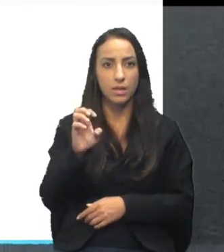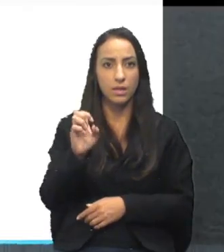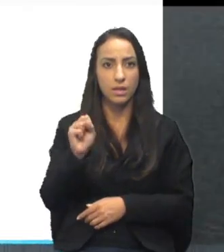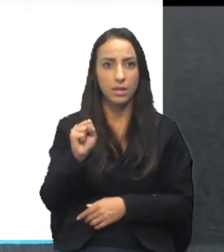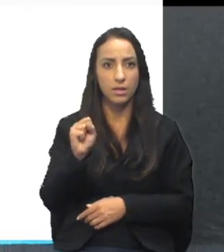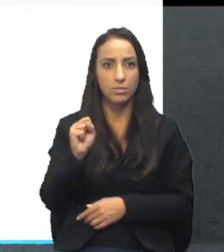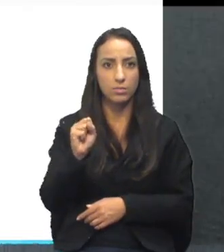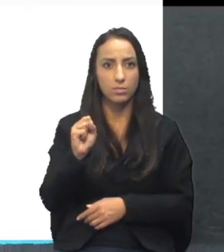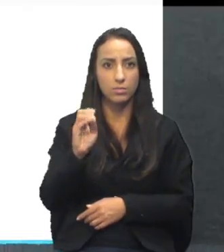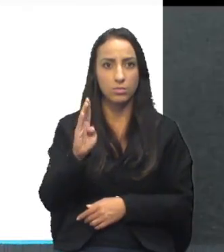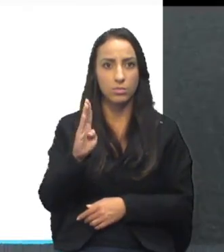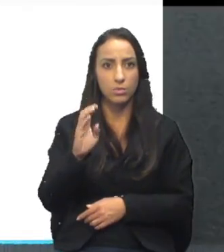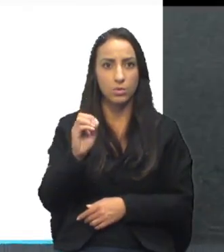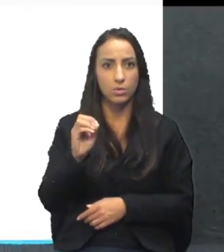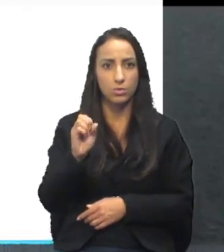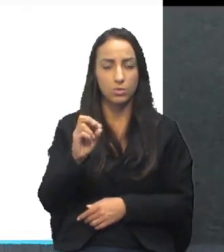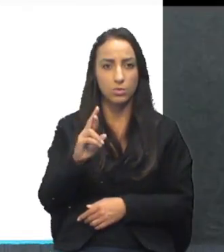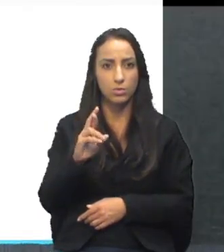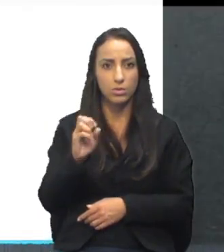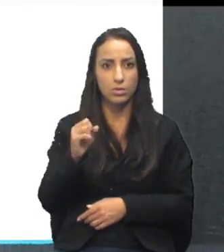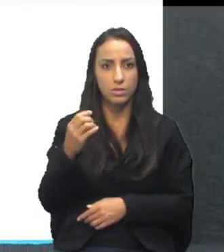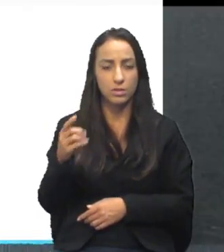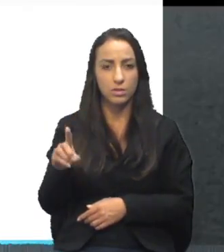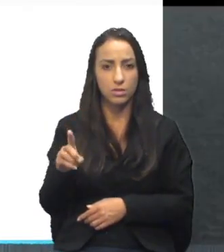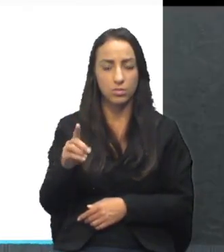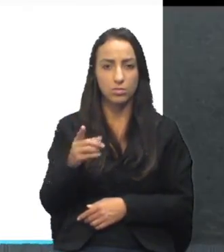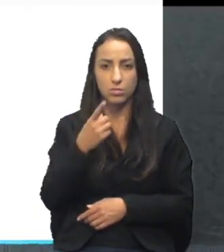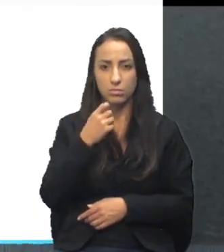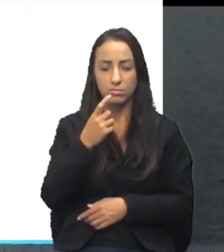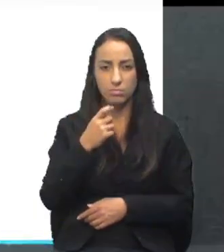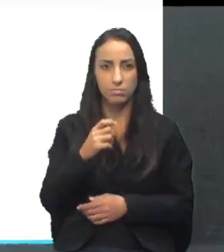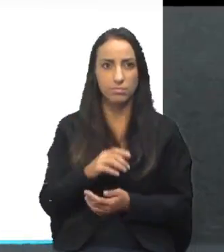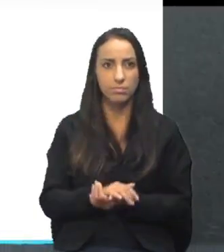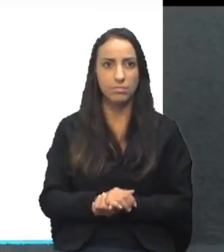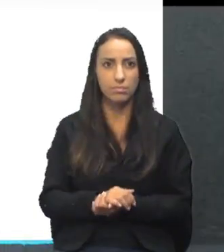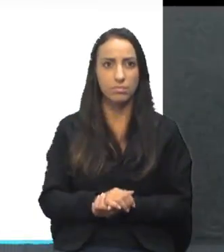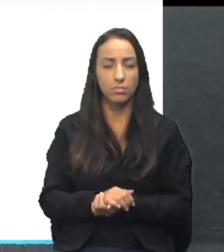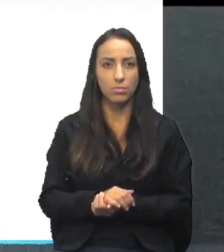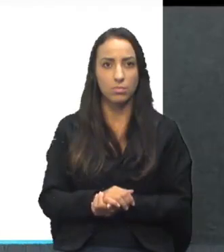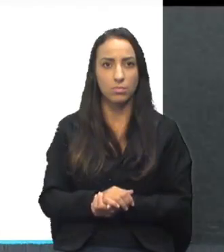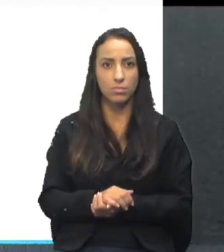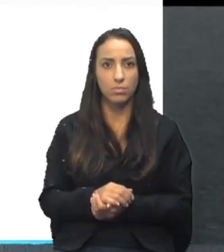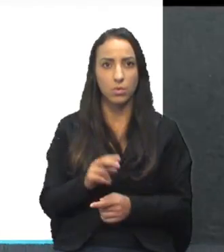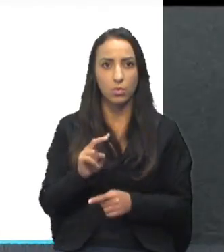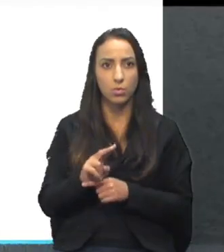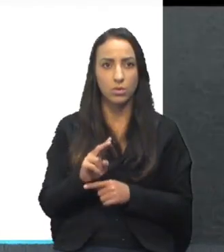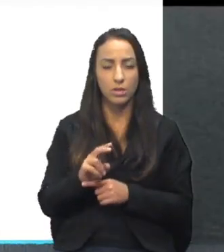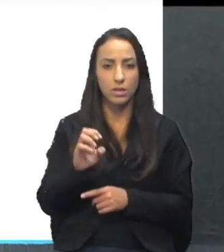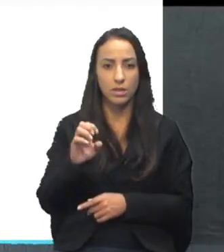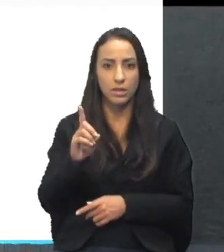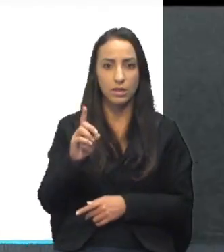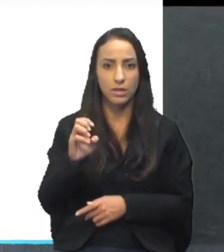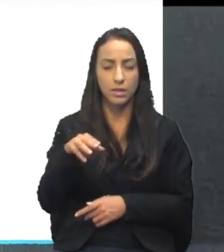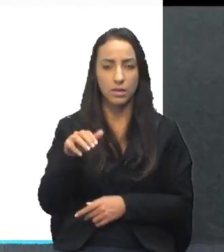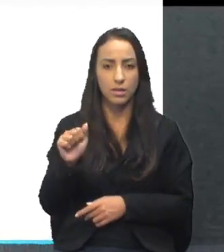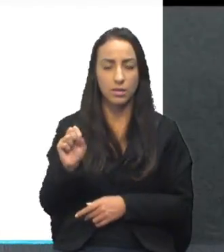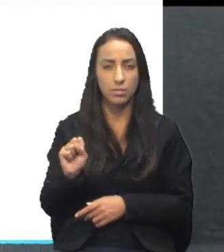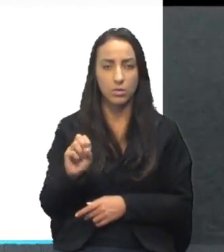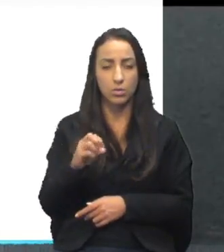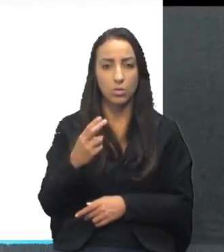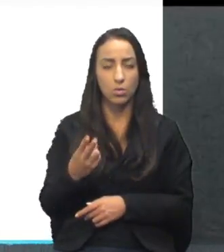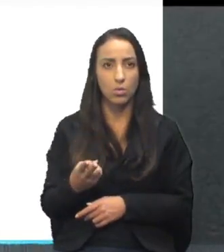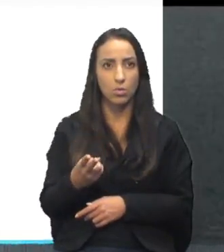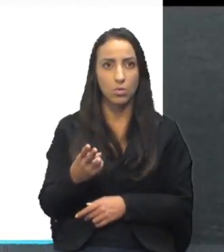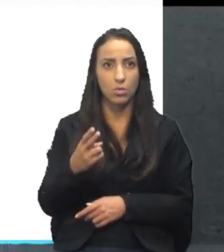bem como diminuição de edemas, ou seja, inchaço, ou evitar atrofia